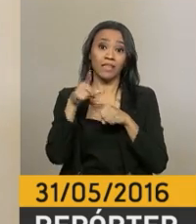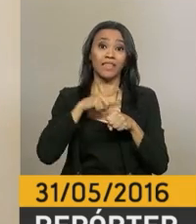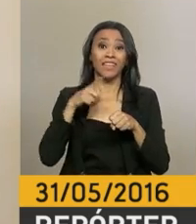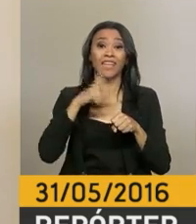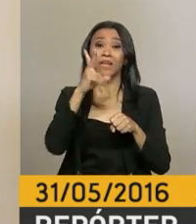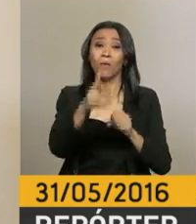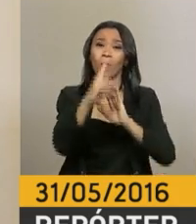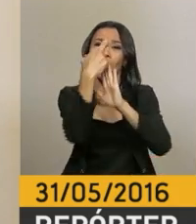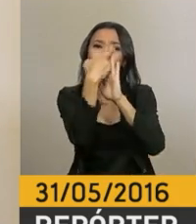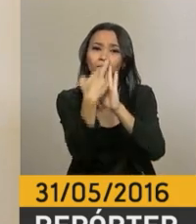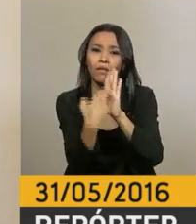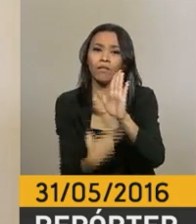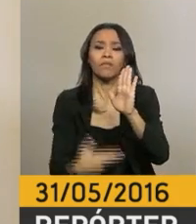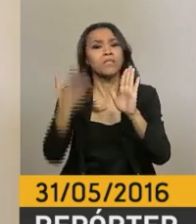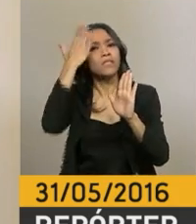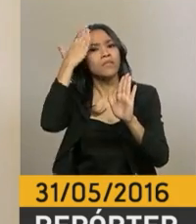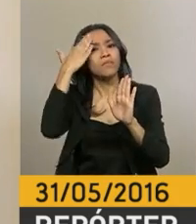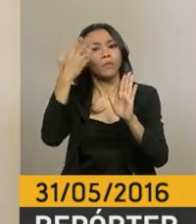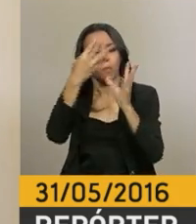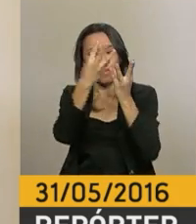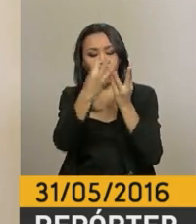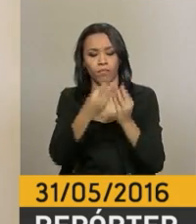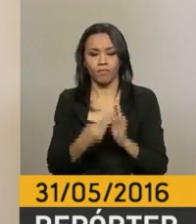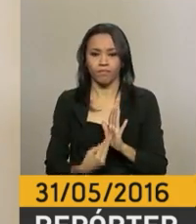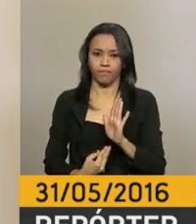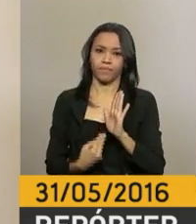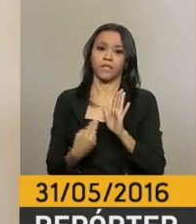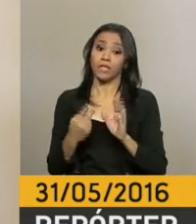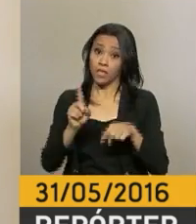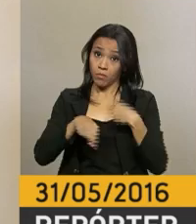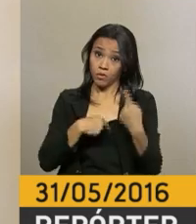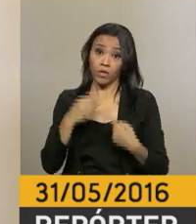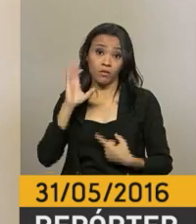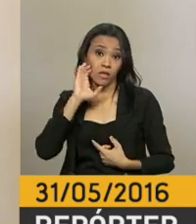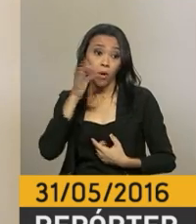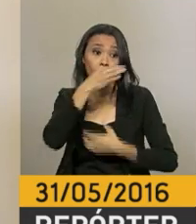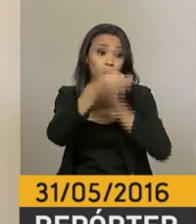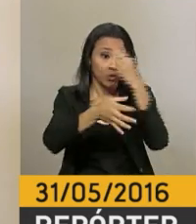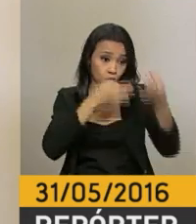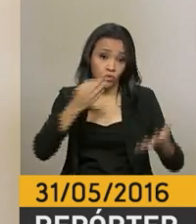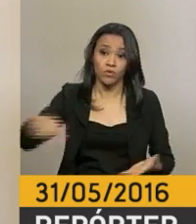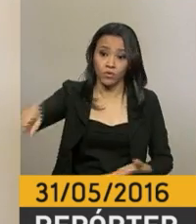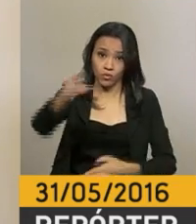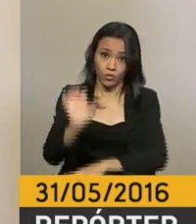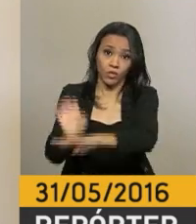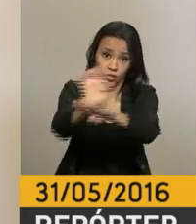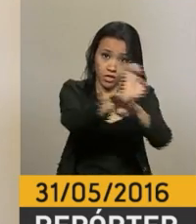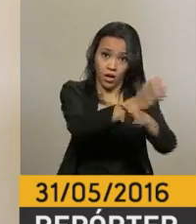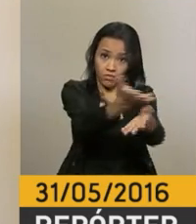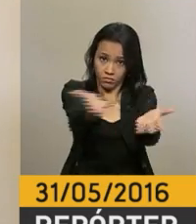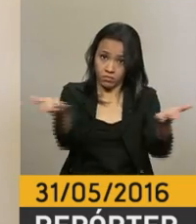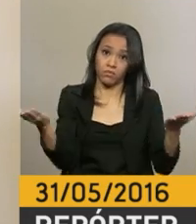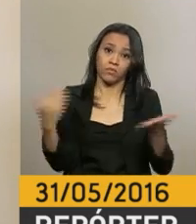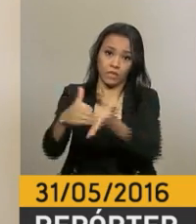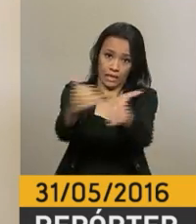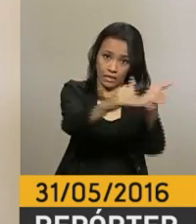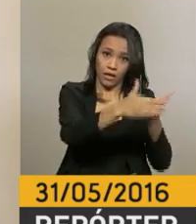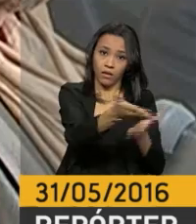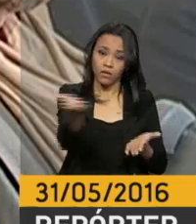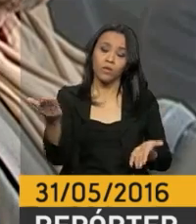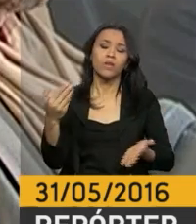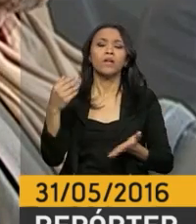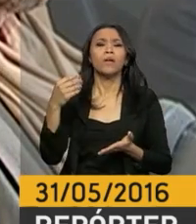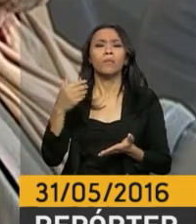sua peculiaridade, eu quero ouvi-los, um pouco antes, senhor presidente, pouco antes, dia 16 de